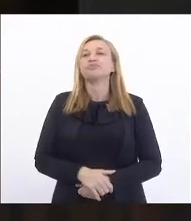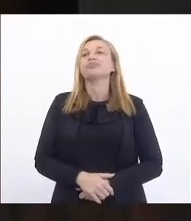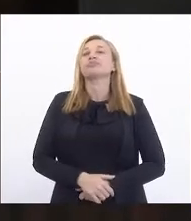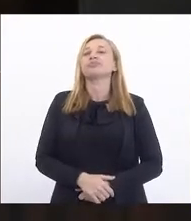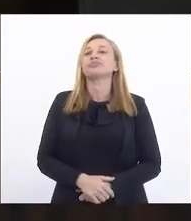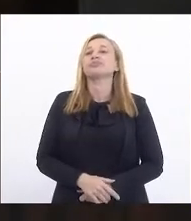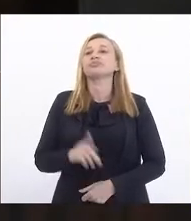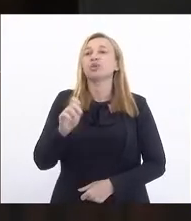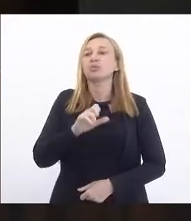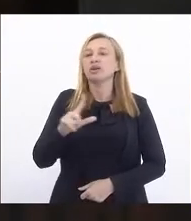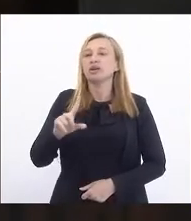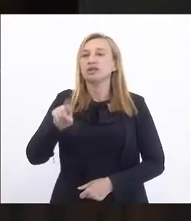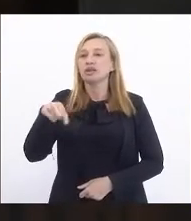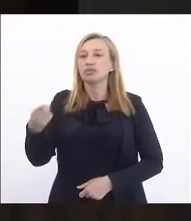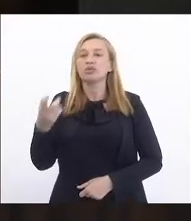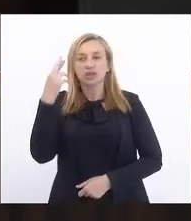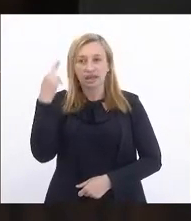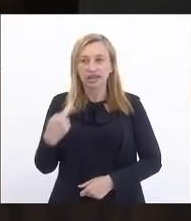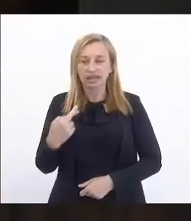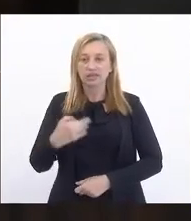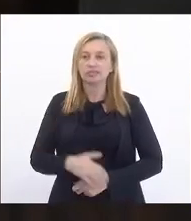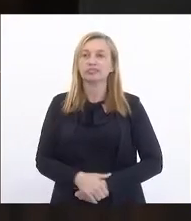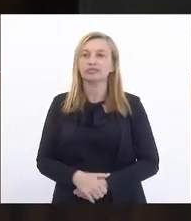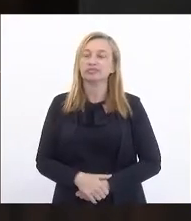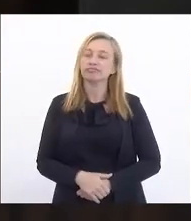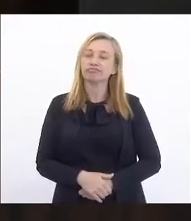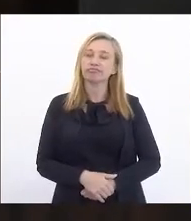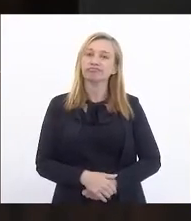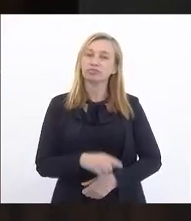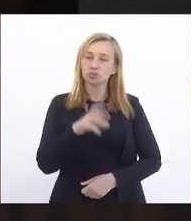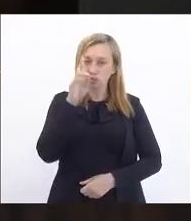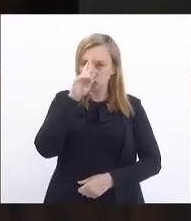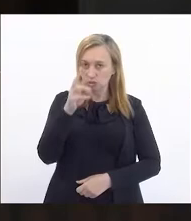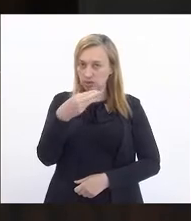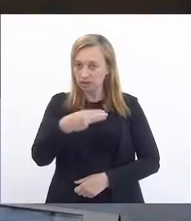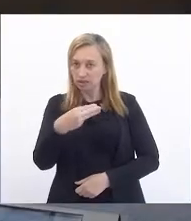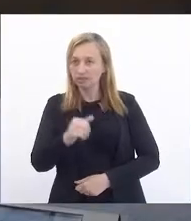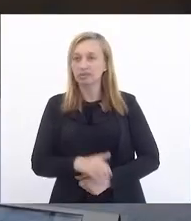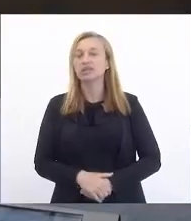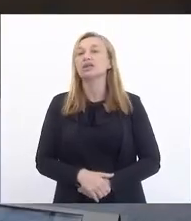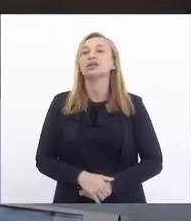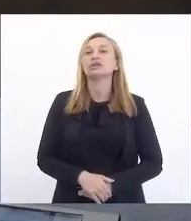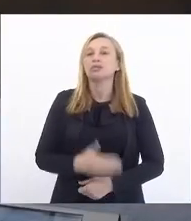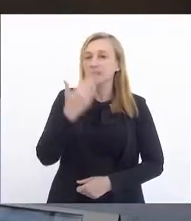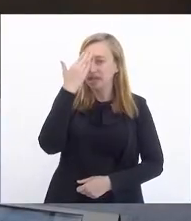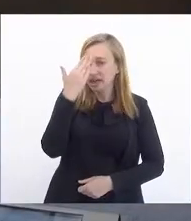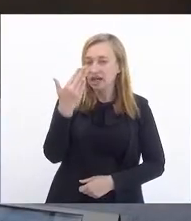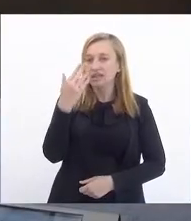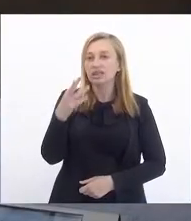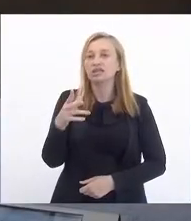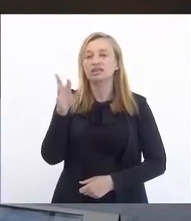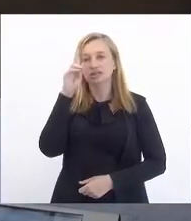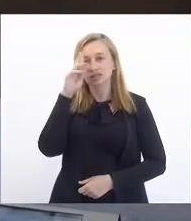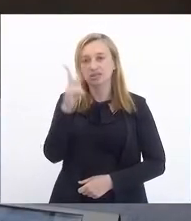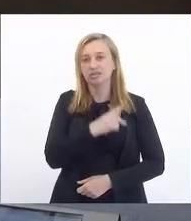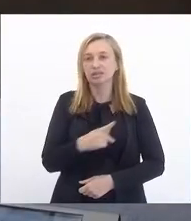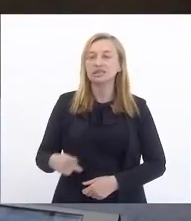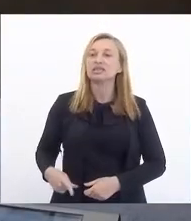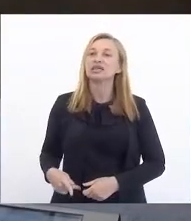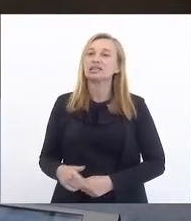deputado Pobel depois a deputada Renata e vossa excelência o terceiro muito obrigado senhora presidente